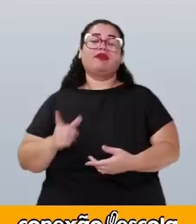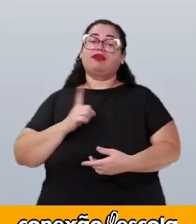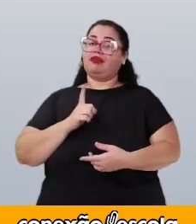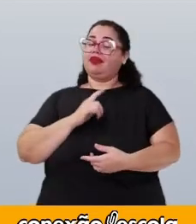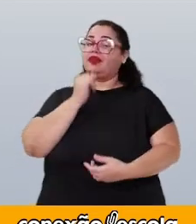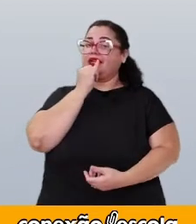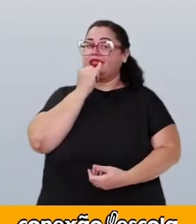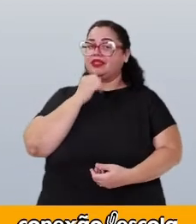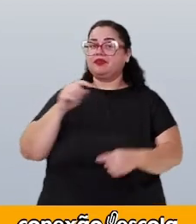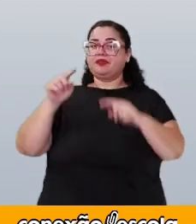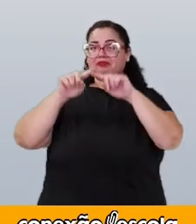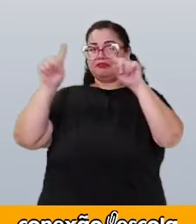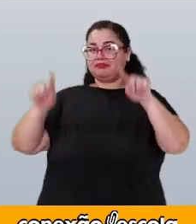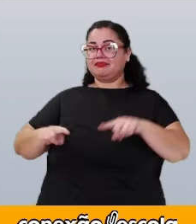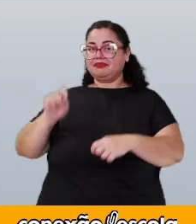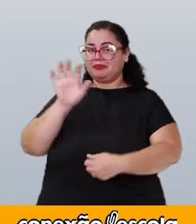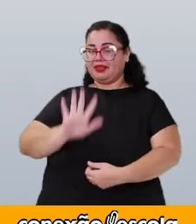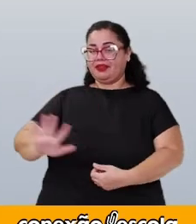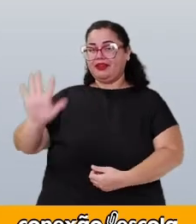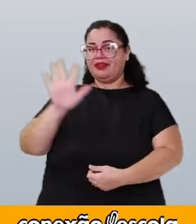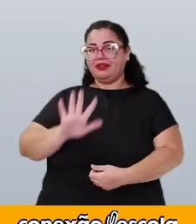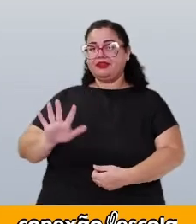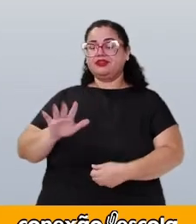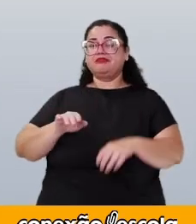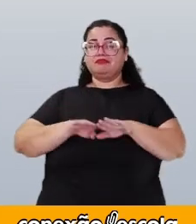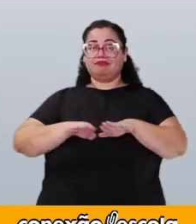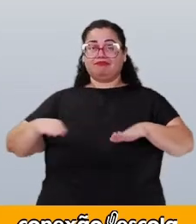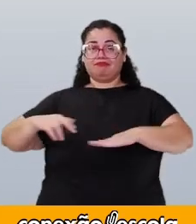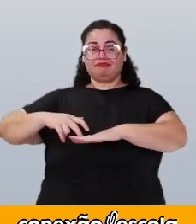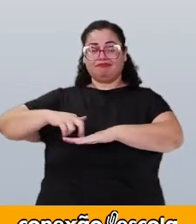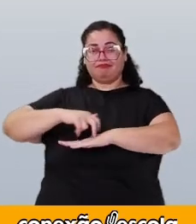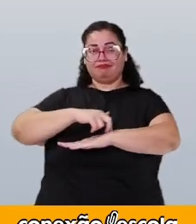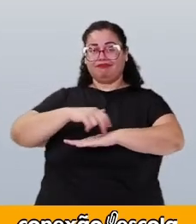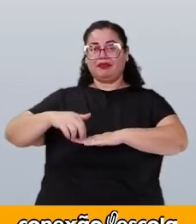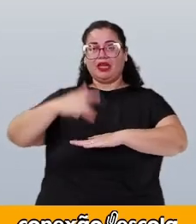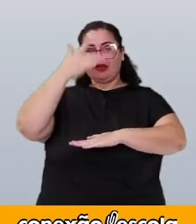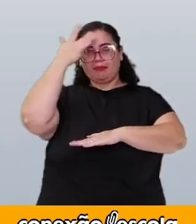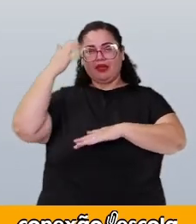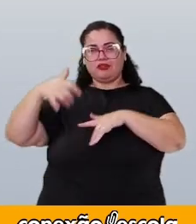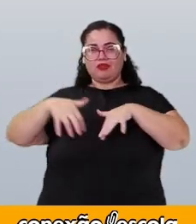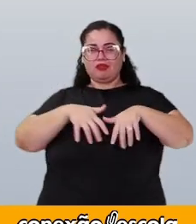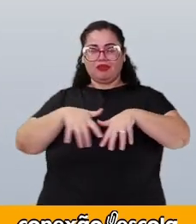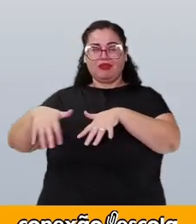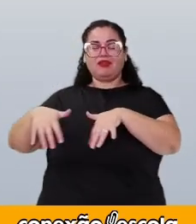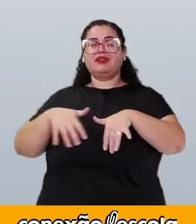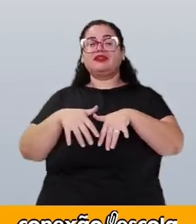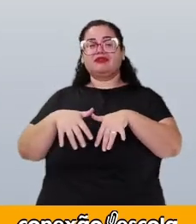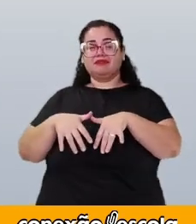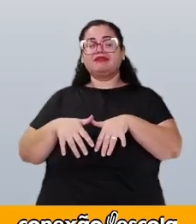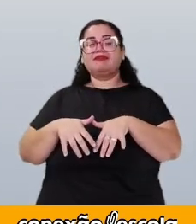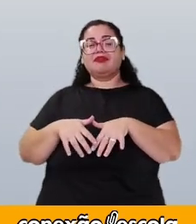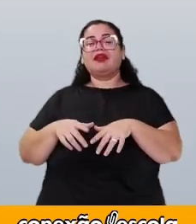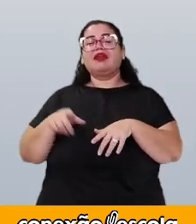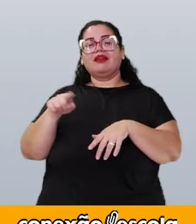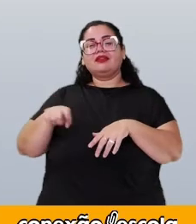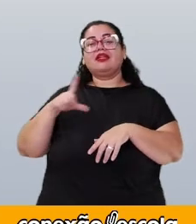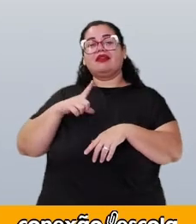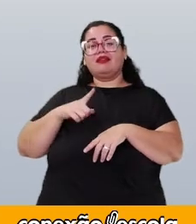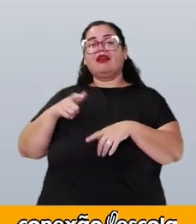aqui o cenário, o palco, os atores nesse cenário e